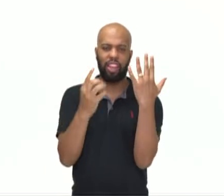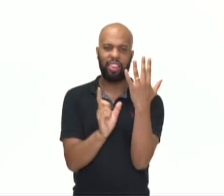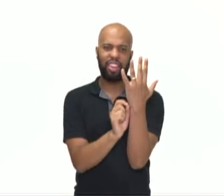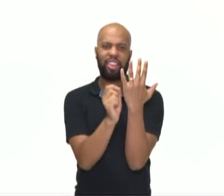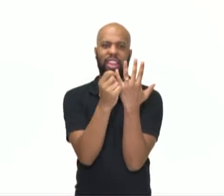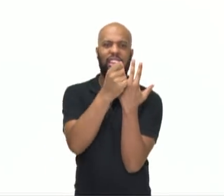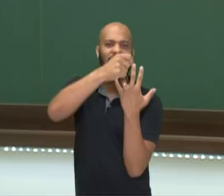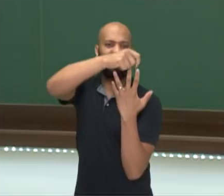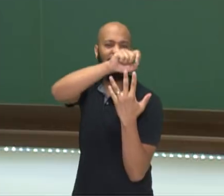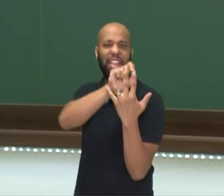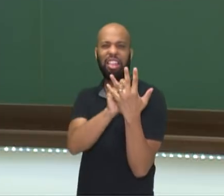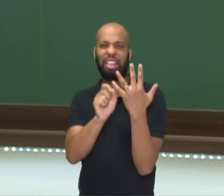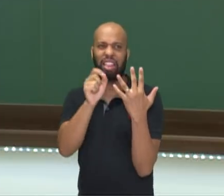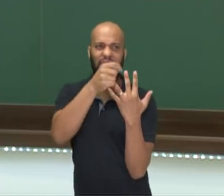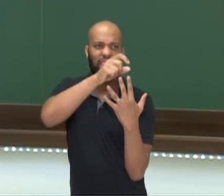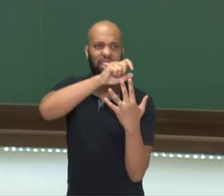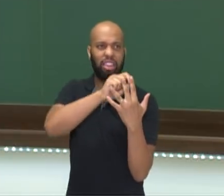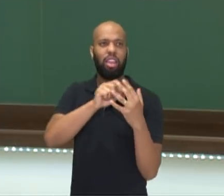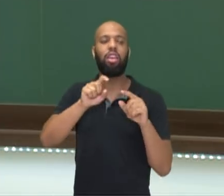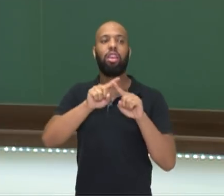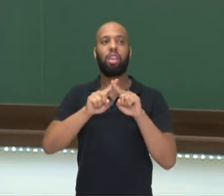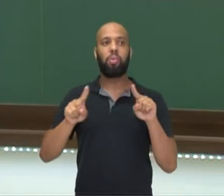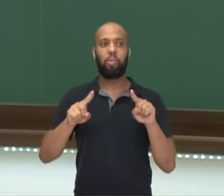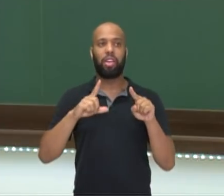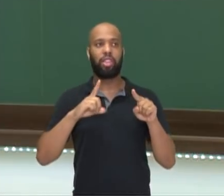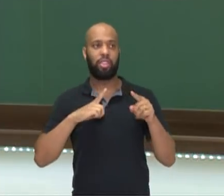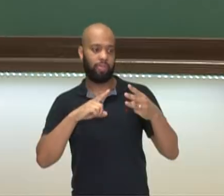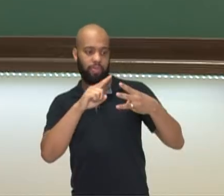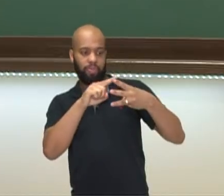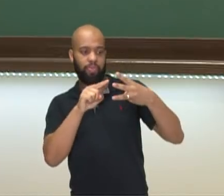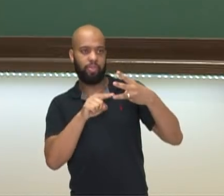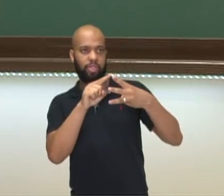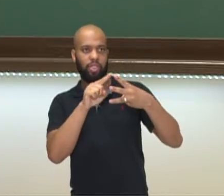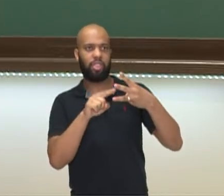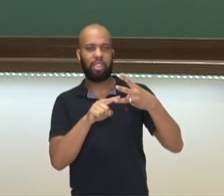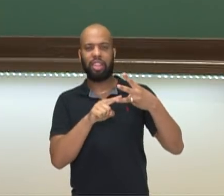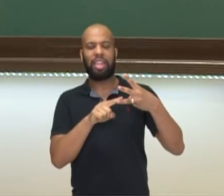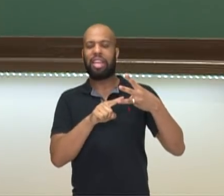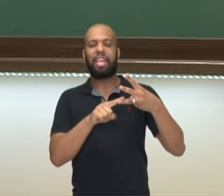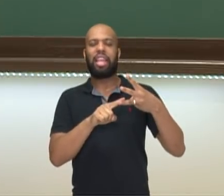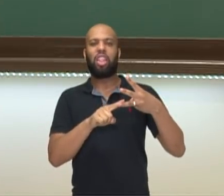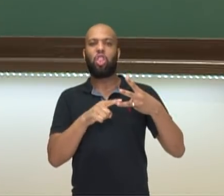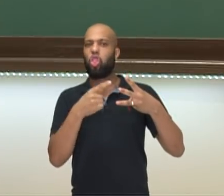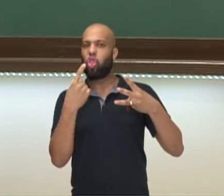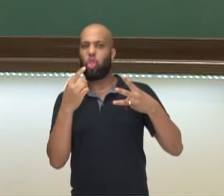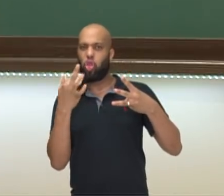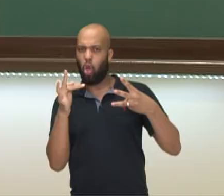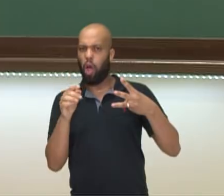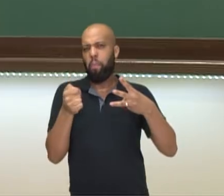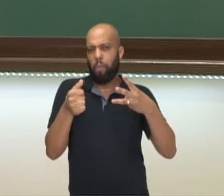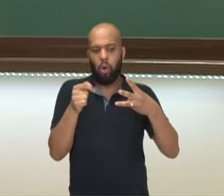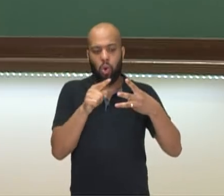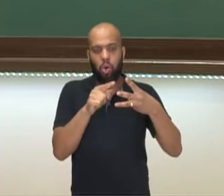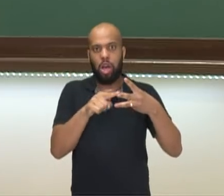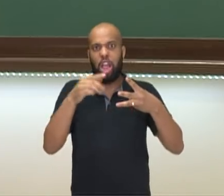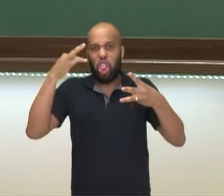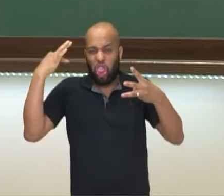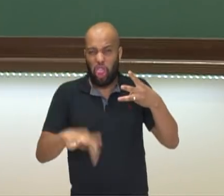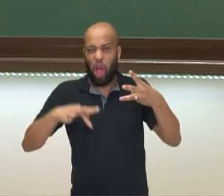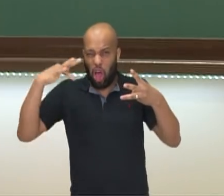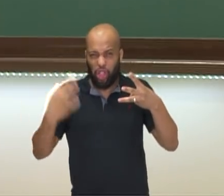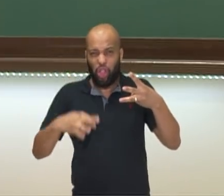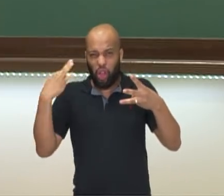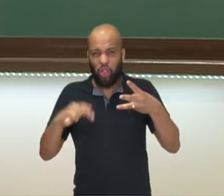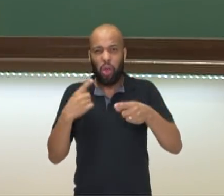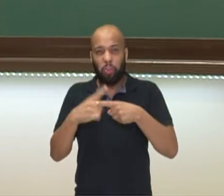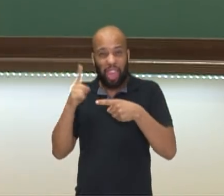olha, espinho e sanguessuga possivelmente não doem tanto quanto as formigas tucandeiras. É uma picada, dizem,